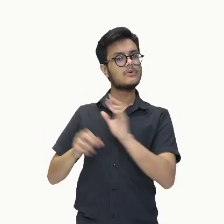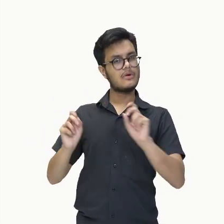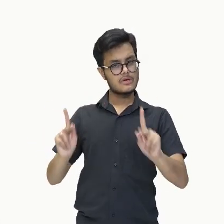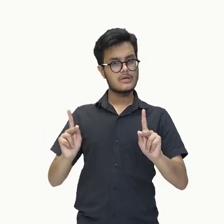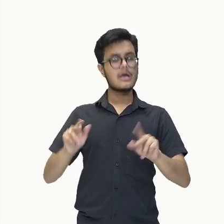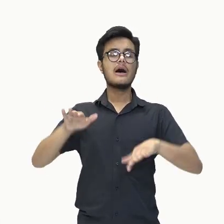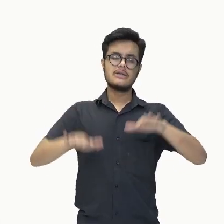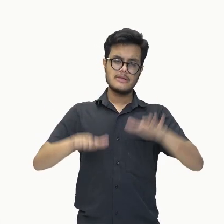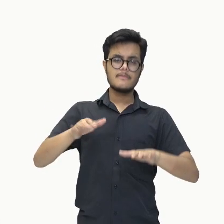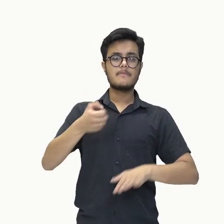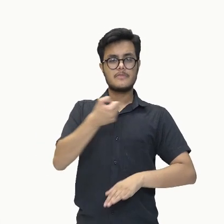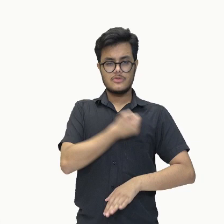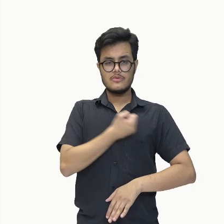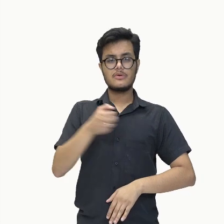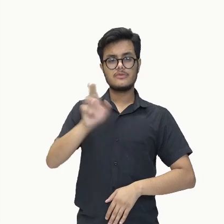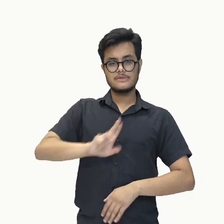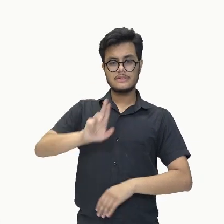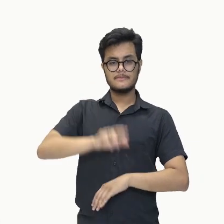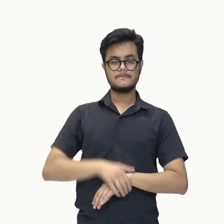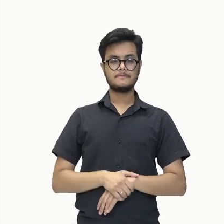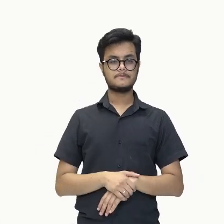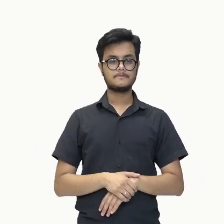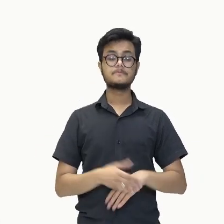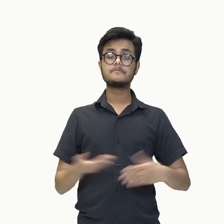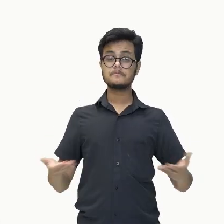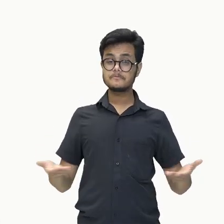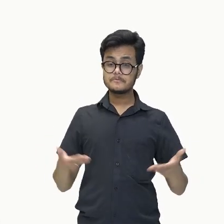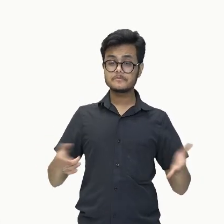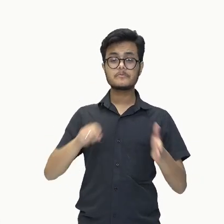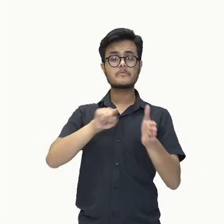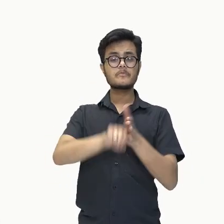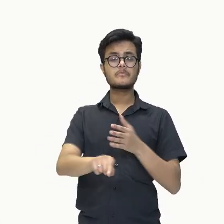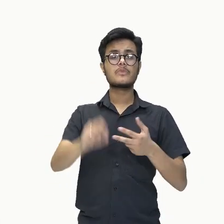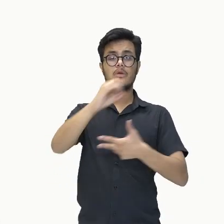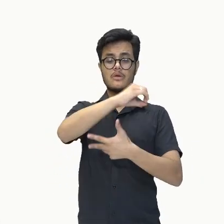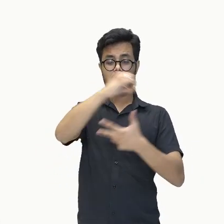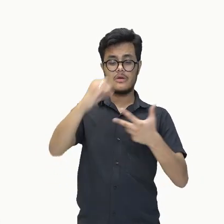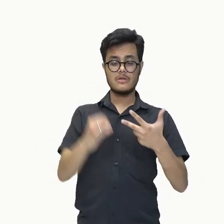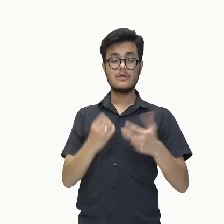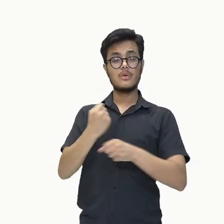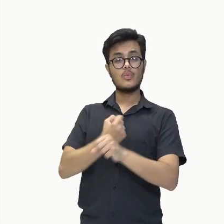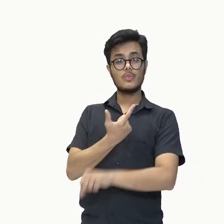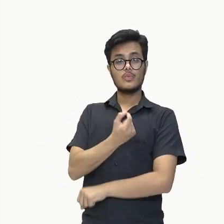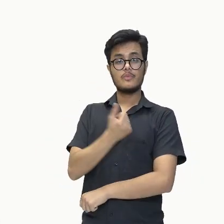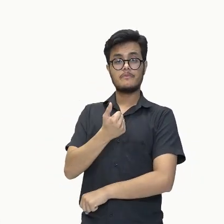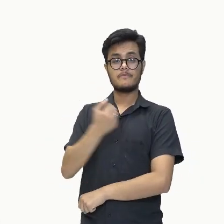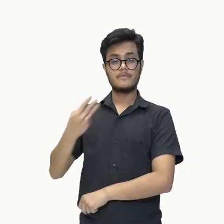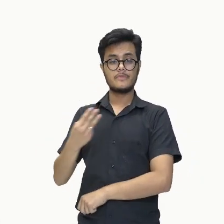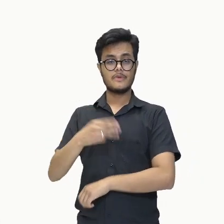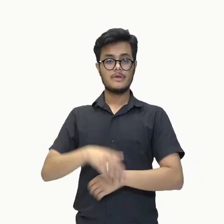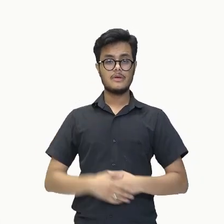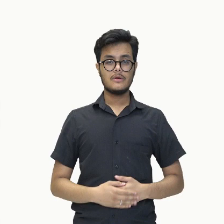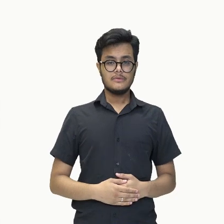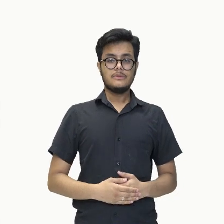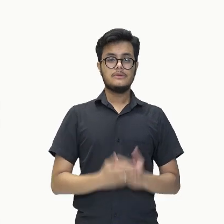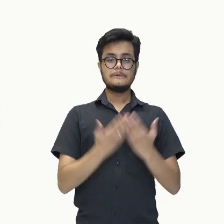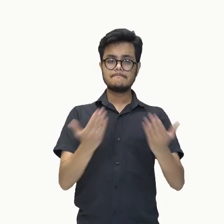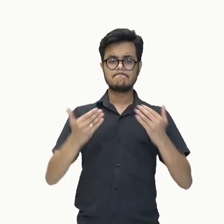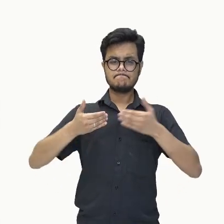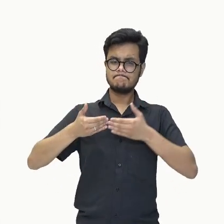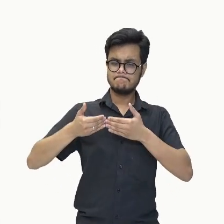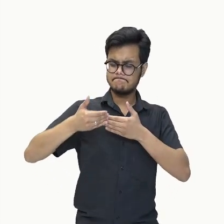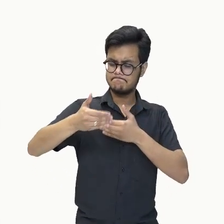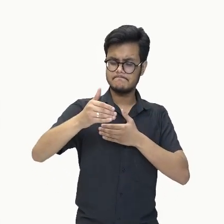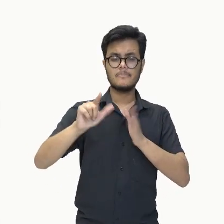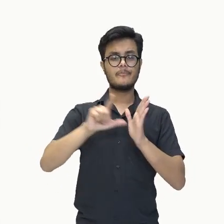Muito bem. Vamos aqui para uma questão do Enem de 2013. Então, para aumentar as